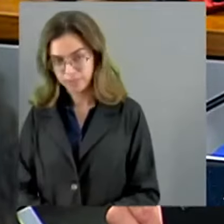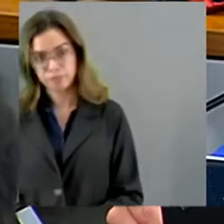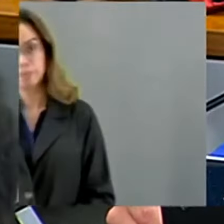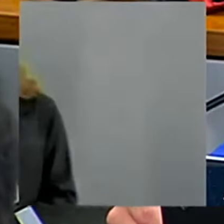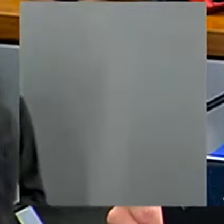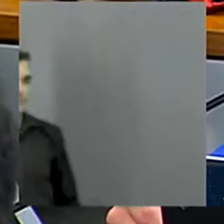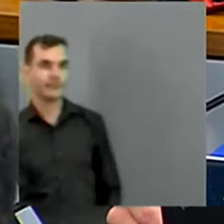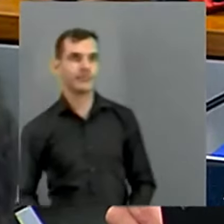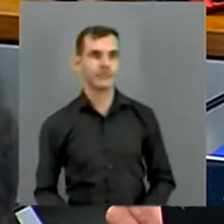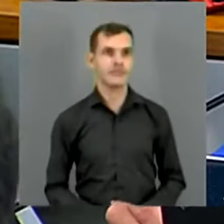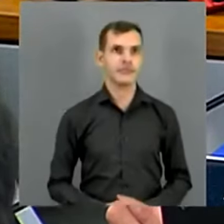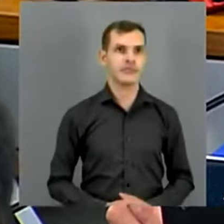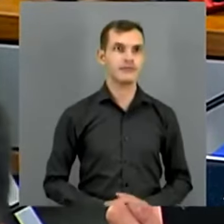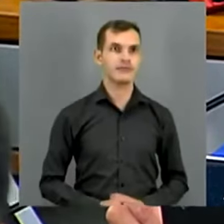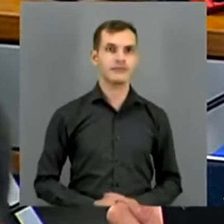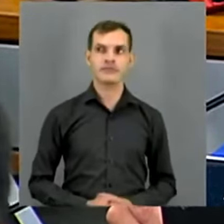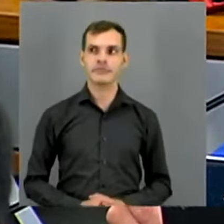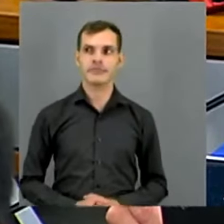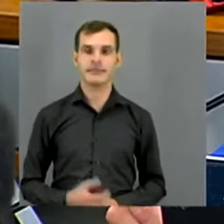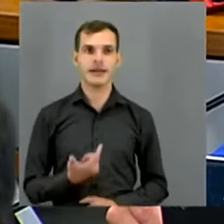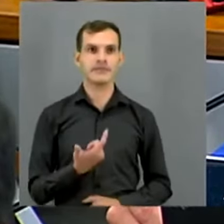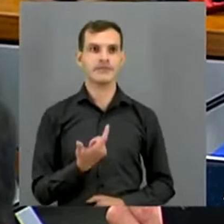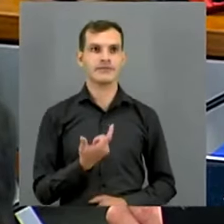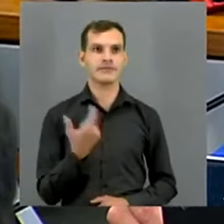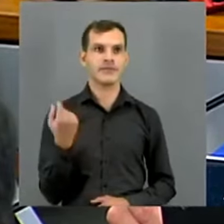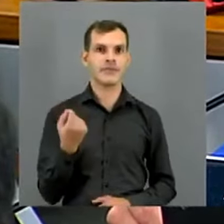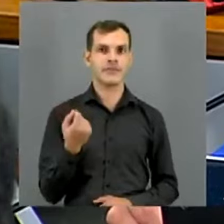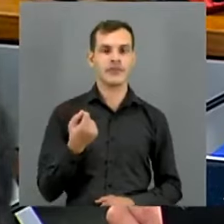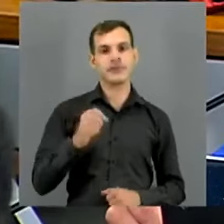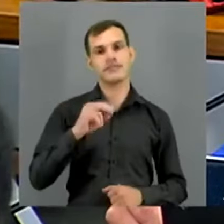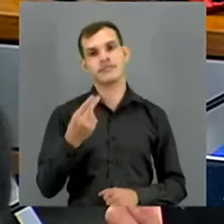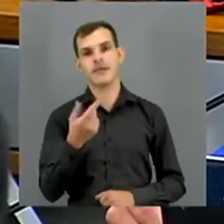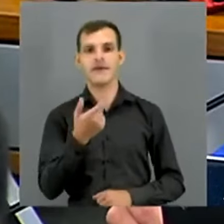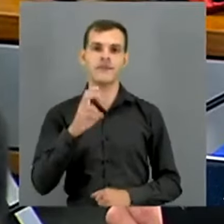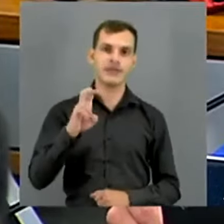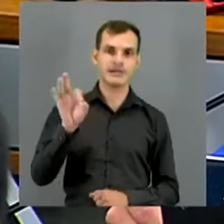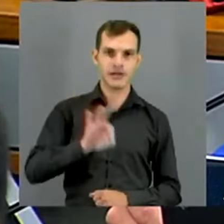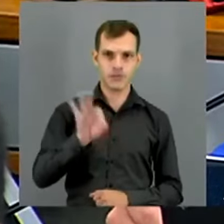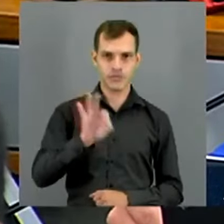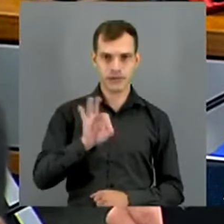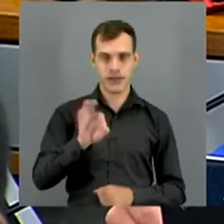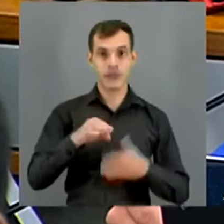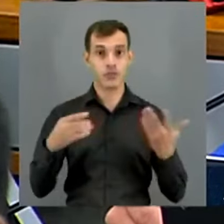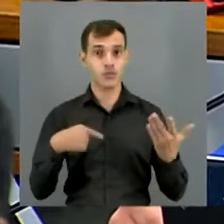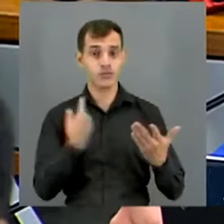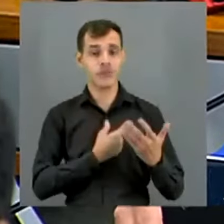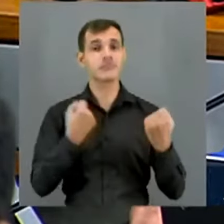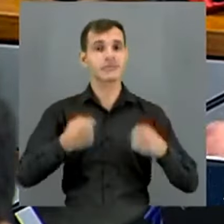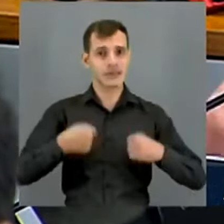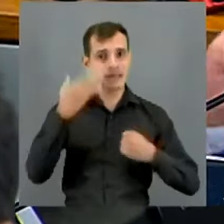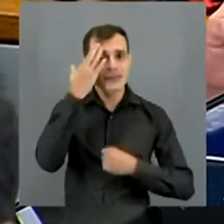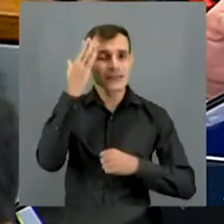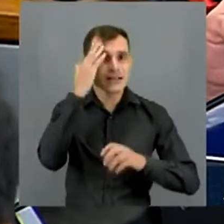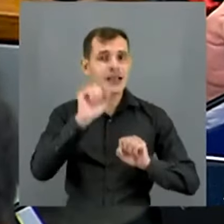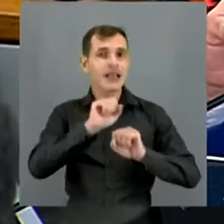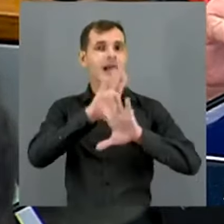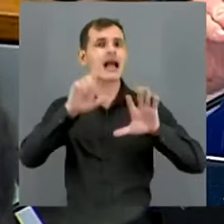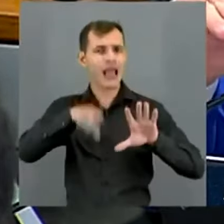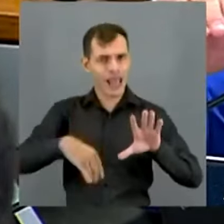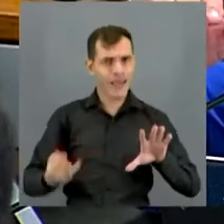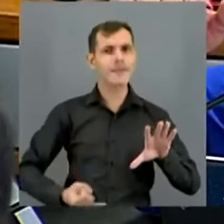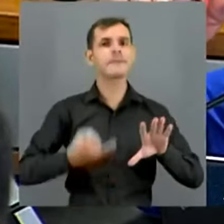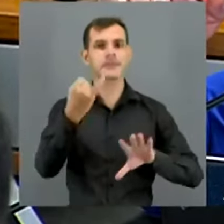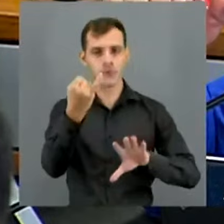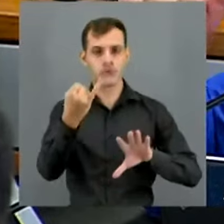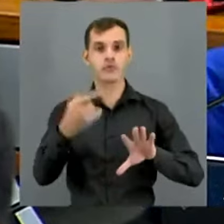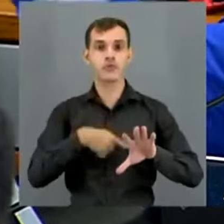um estado produzir demais se outros estados não tiverem condições de consumir aquilo que se produz. Continue assistindo a